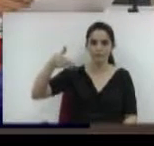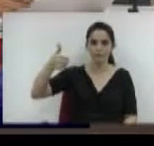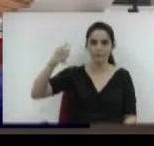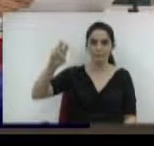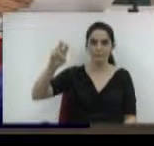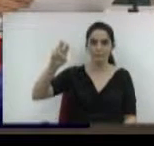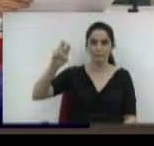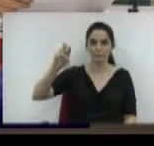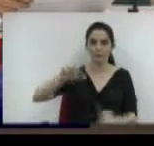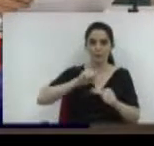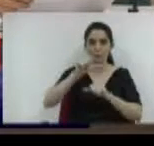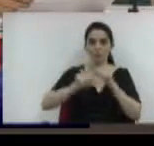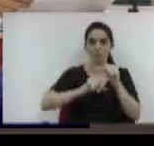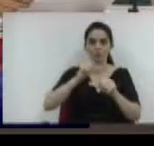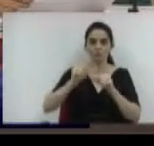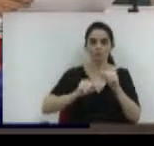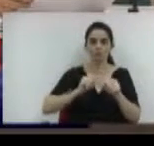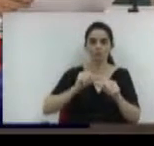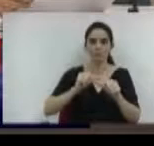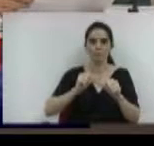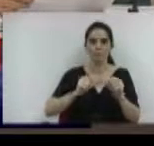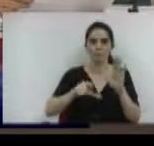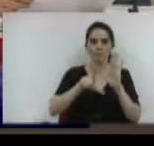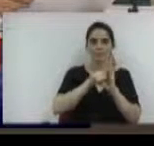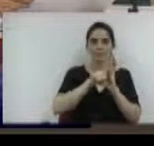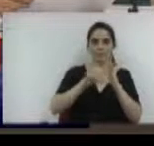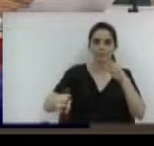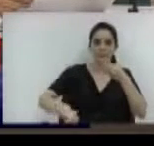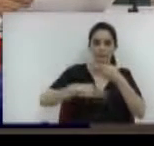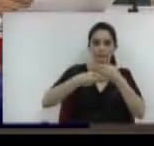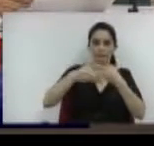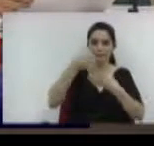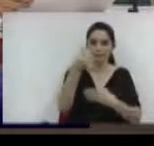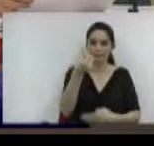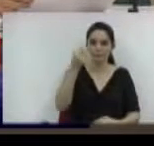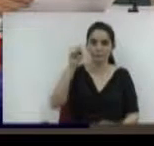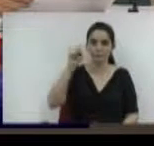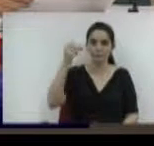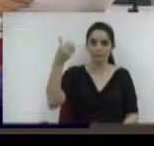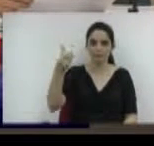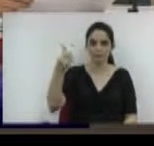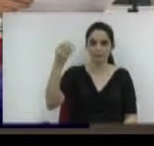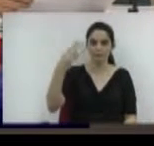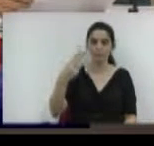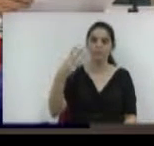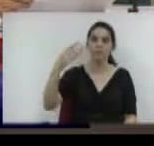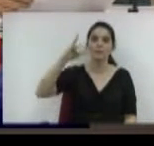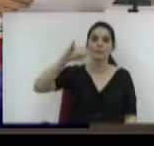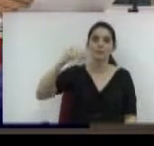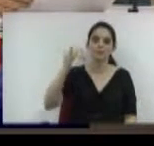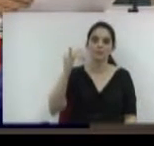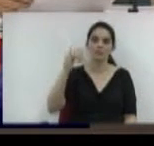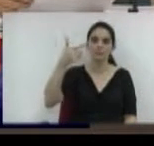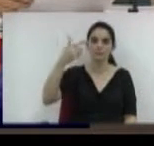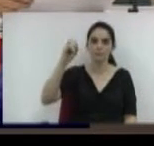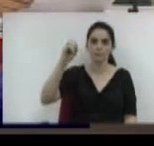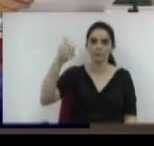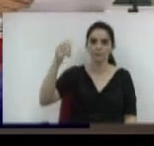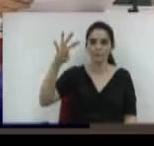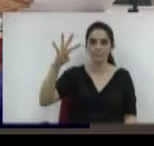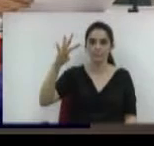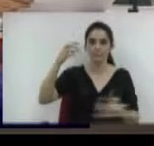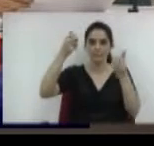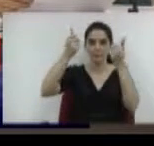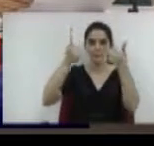altera dispositivos da Lei Complementar número 686, de 3 de janeiro de 2014, que